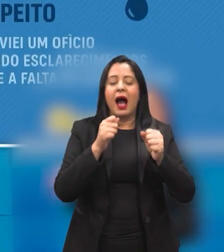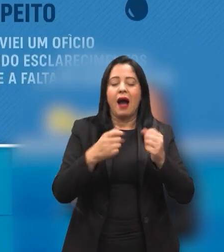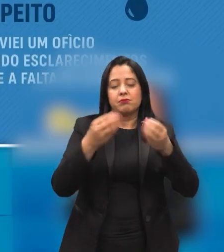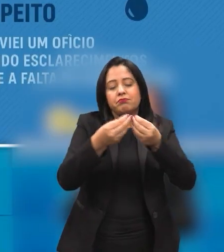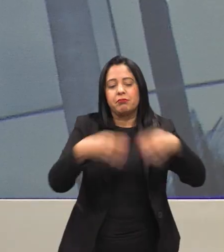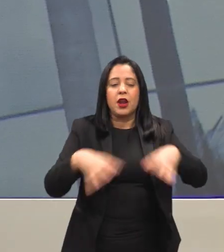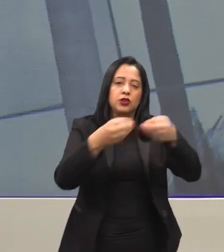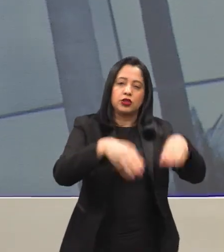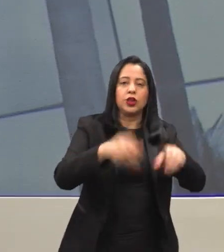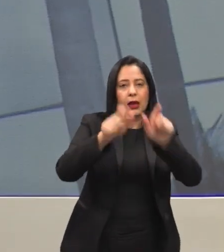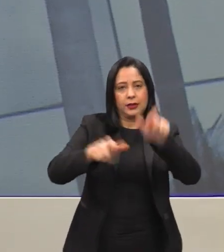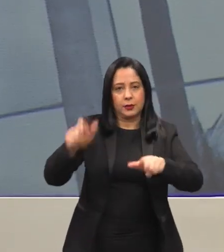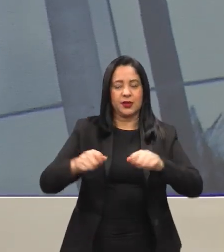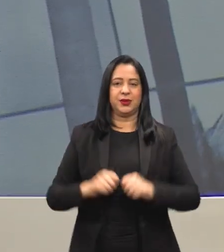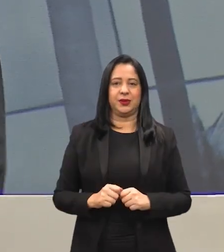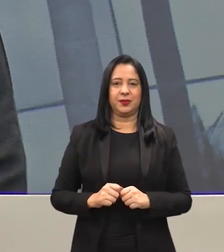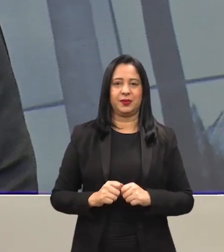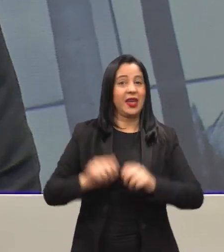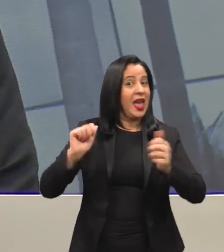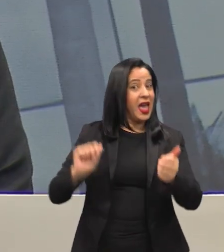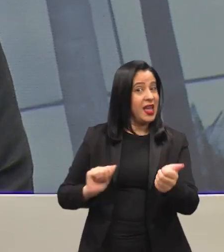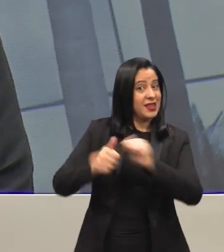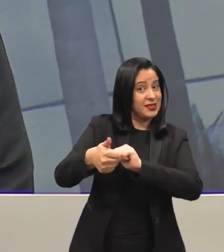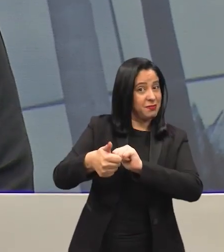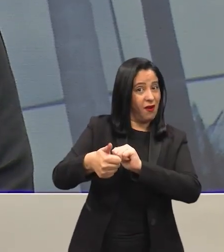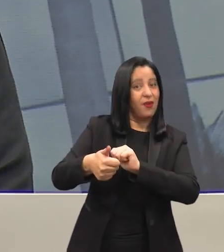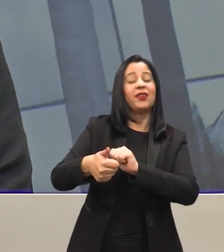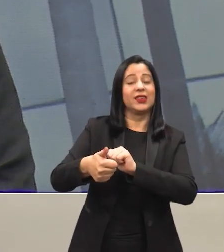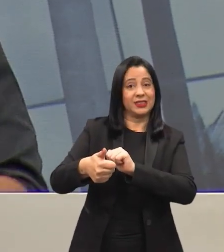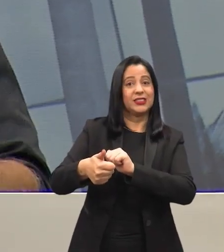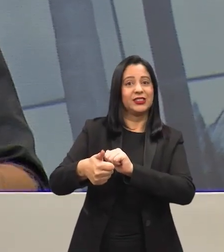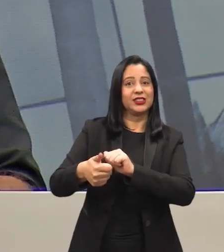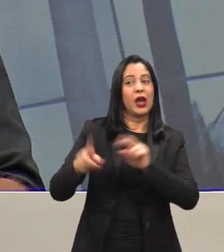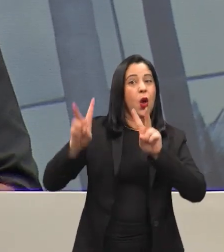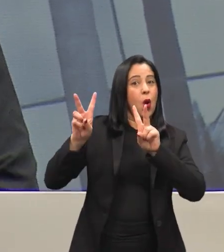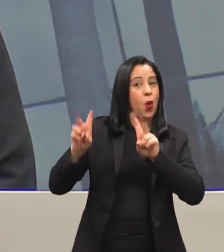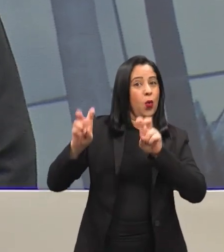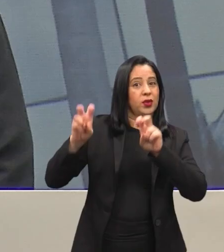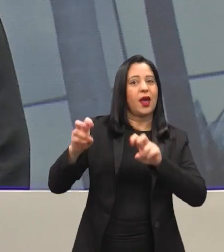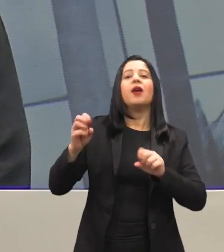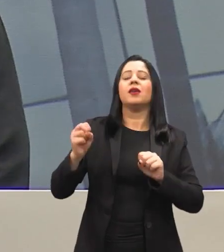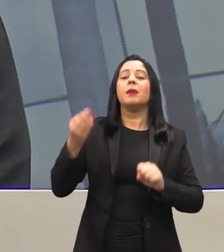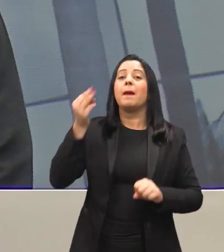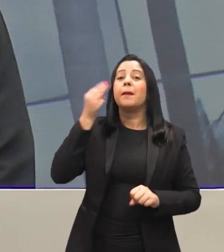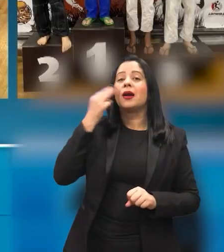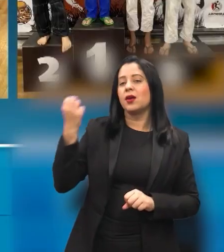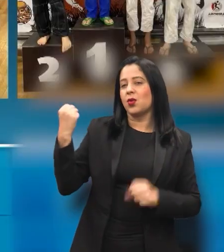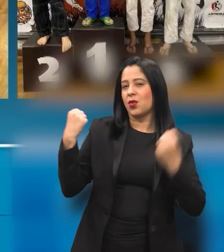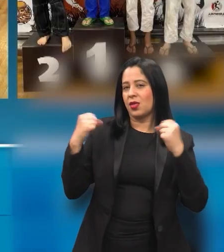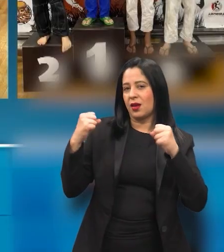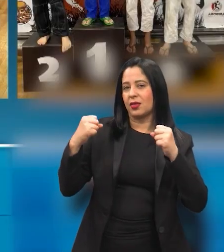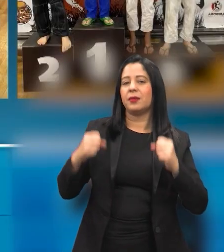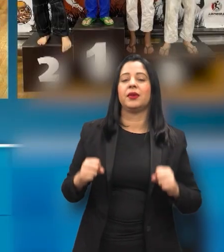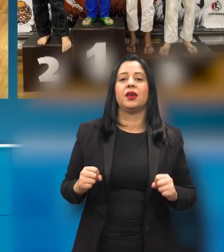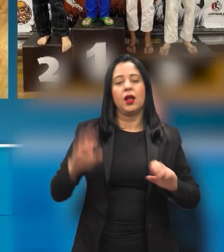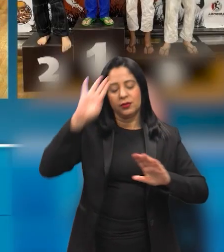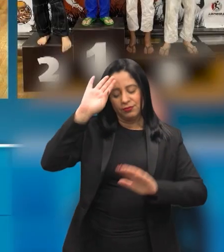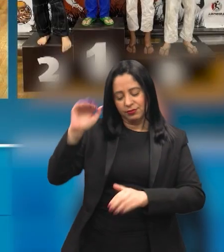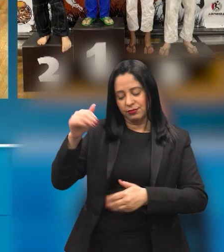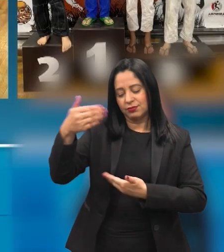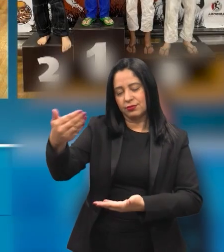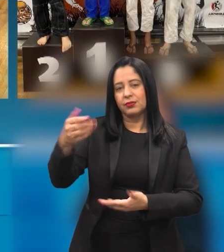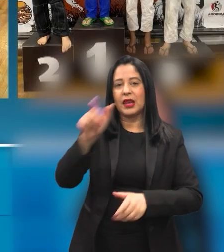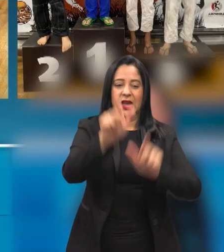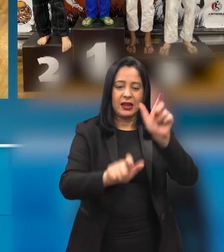na cidade. E o esporte foi o assunto abordado pelo vereador Marcão da Academia. Ele